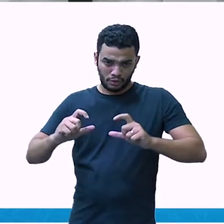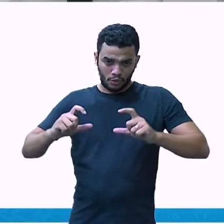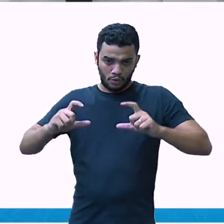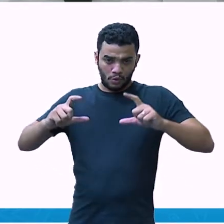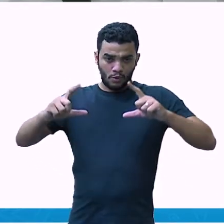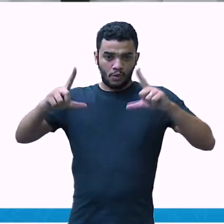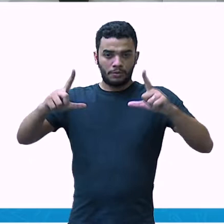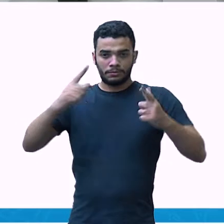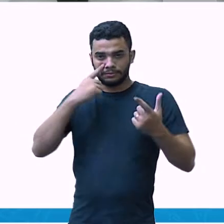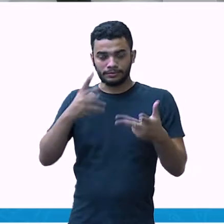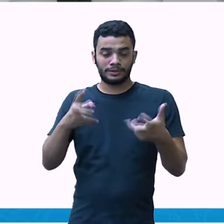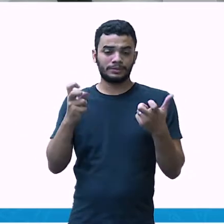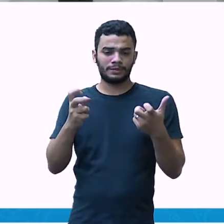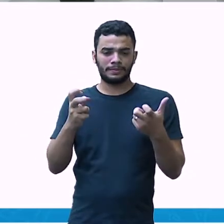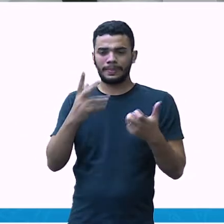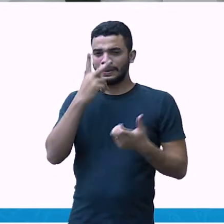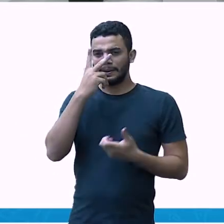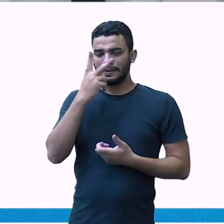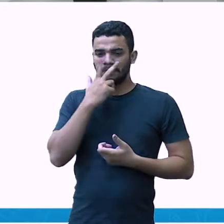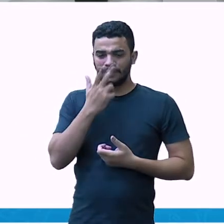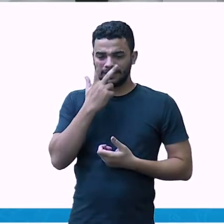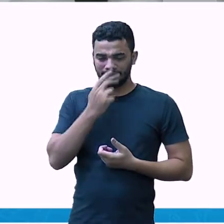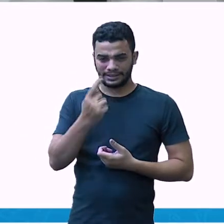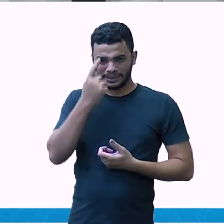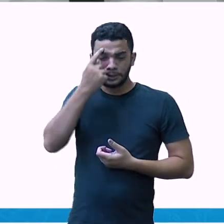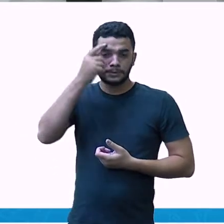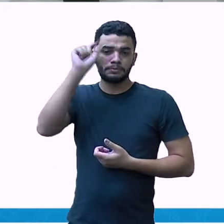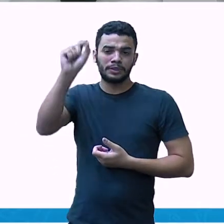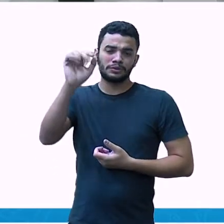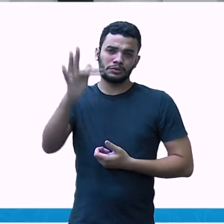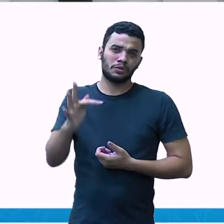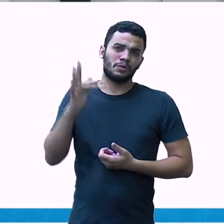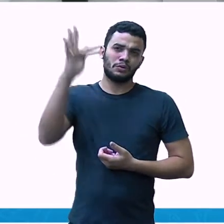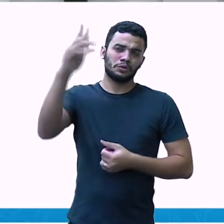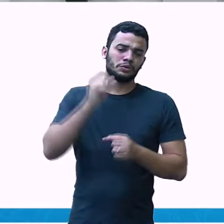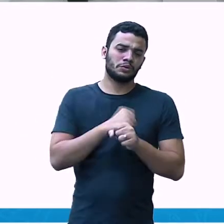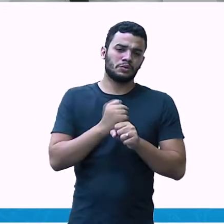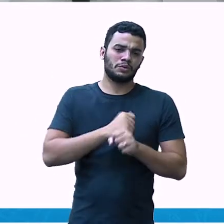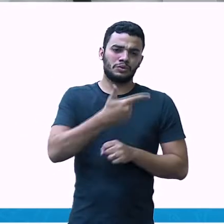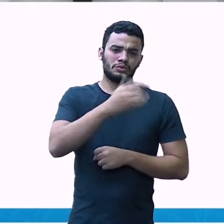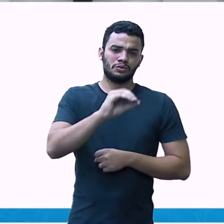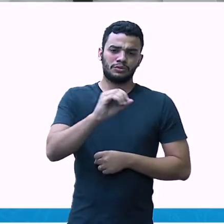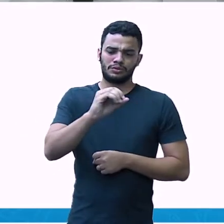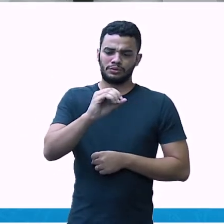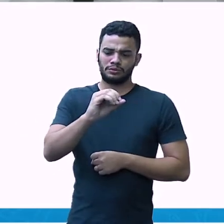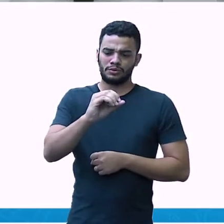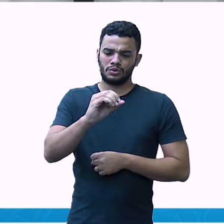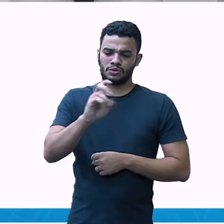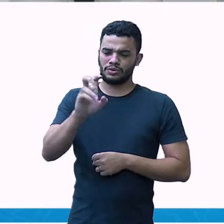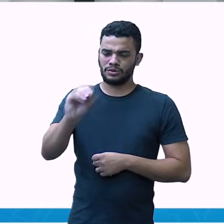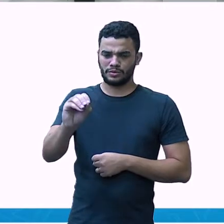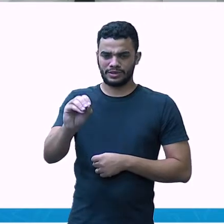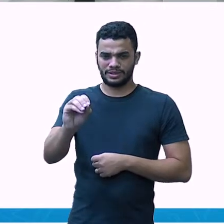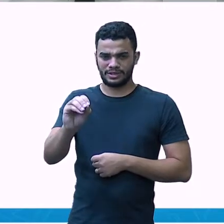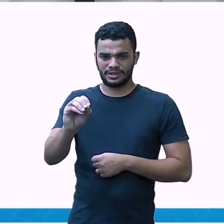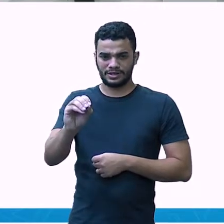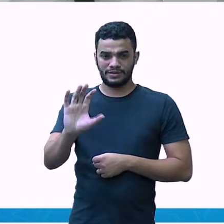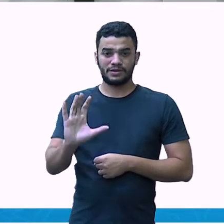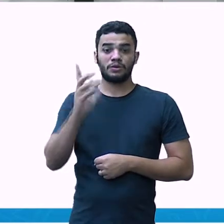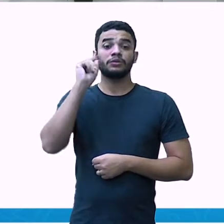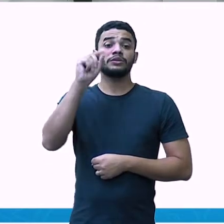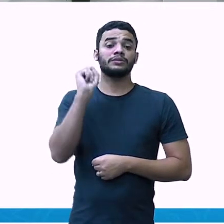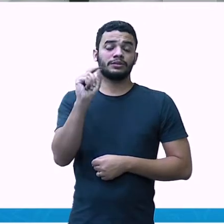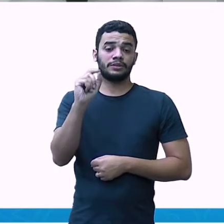a expectativa, a estimativa para 2050 vai ser um acréscimo